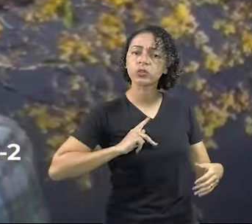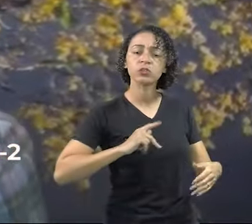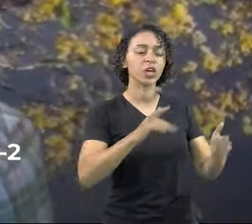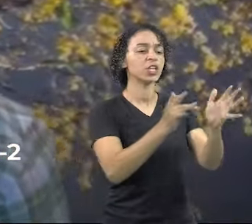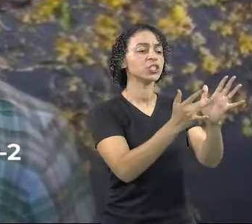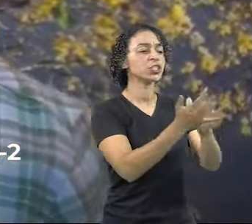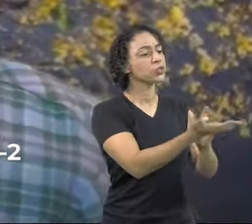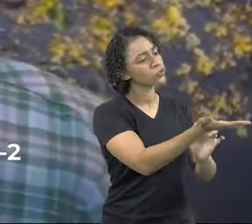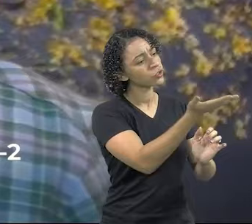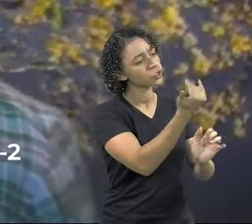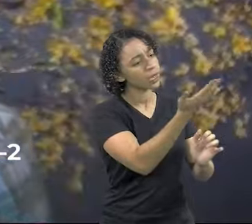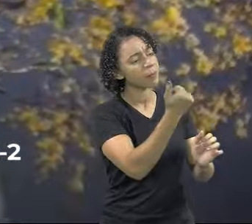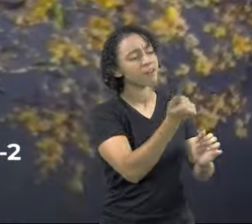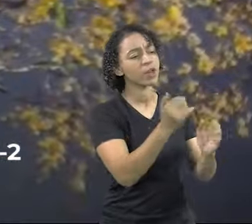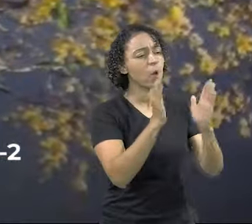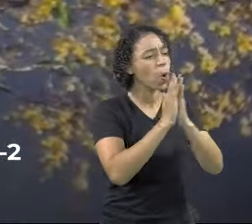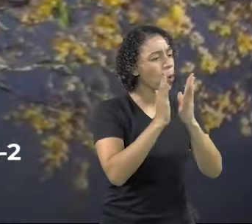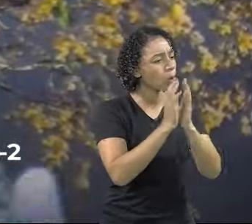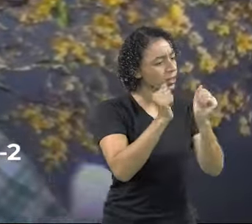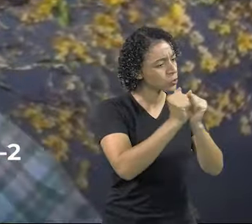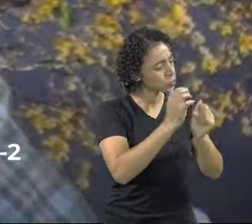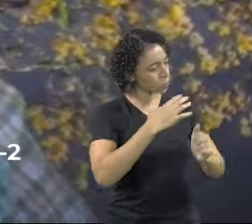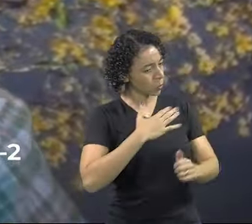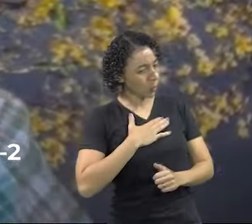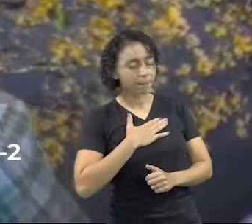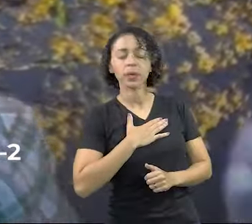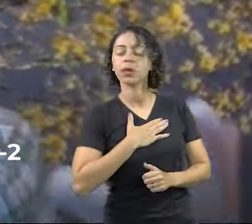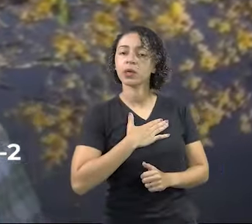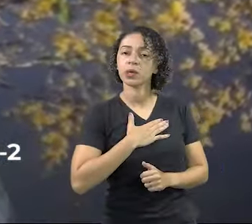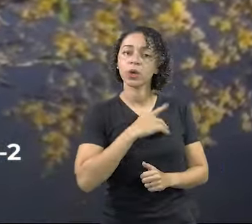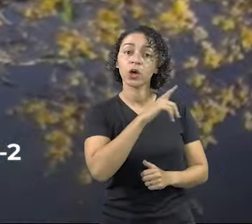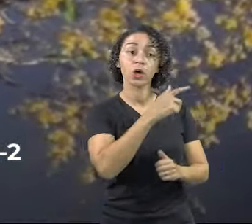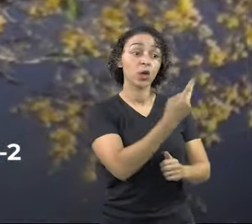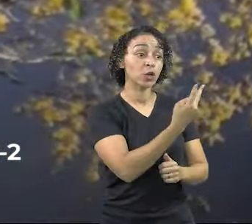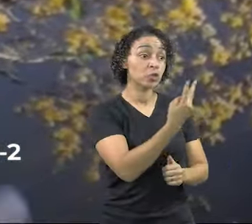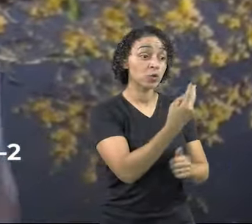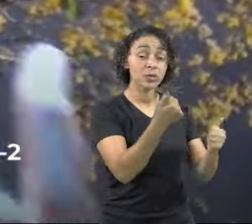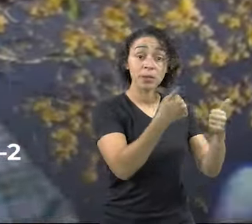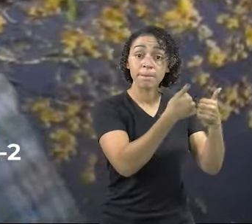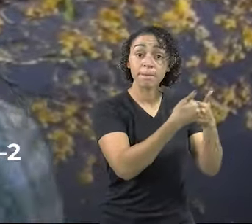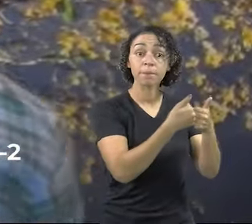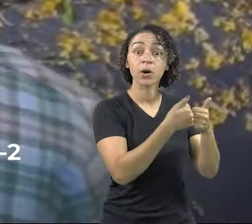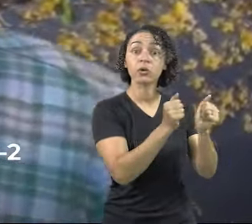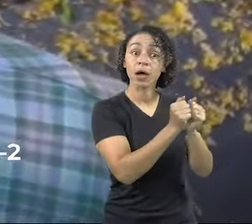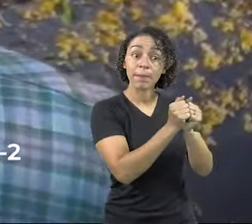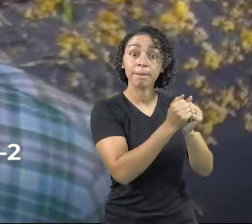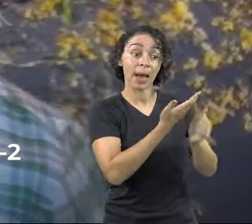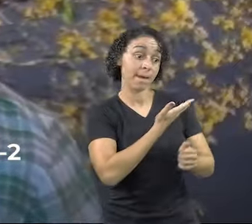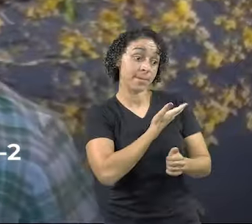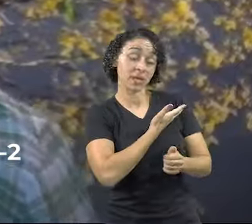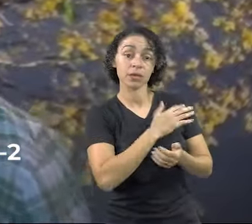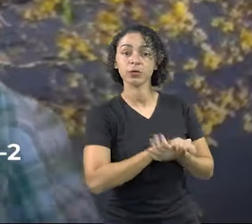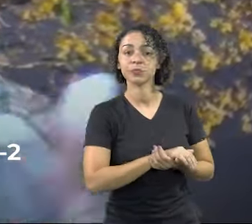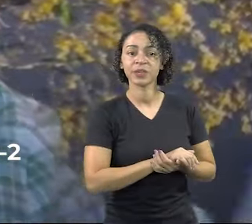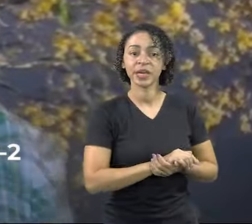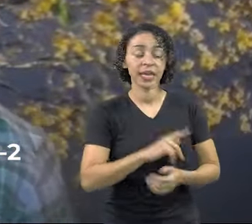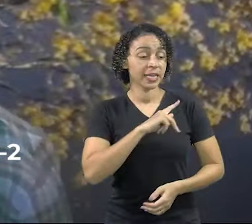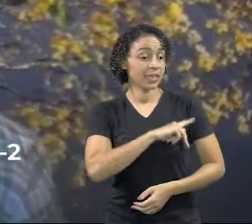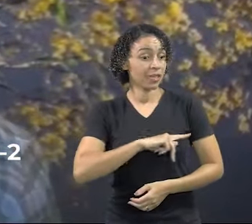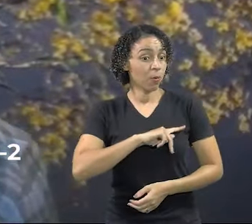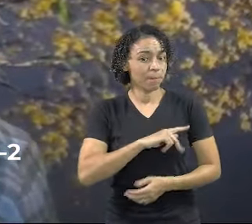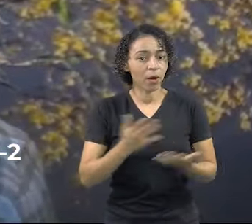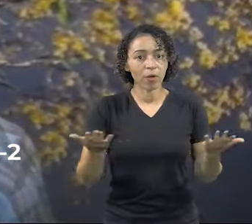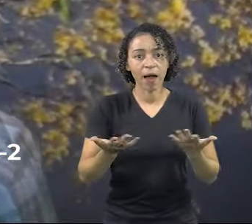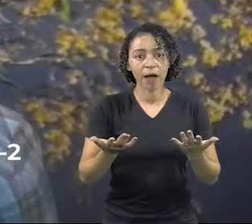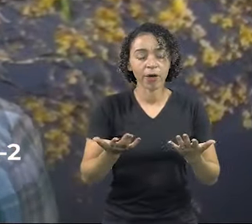João eram os mais próximos e Paulo se torna alvo de in Então até entre os apóstolos entre os os cristãos